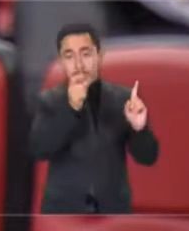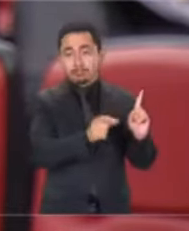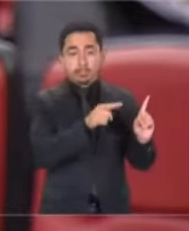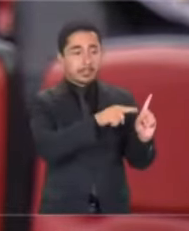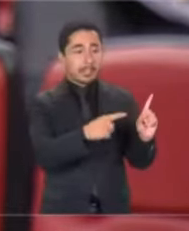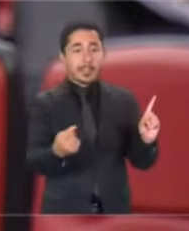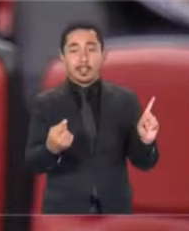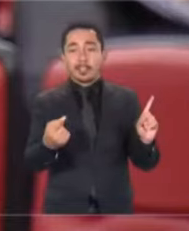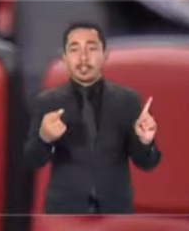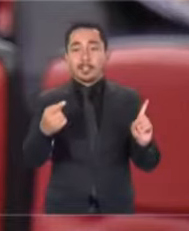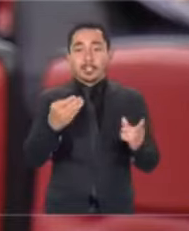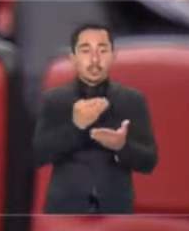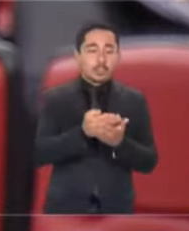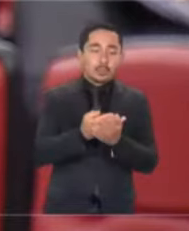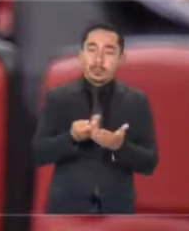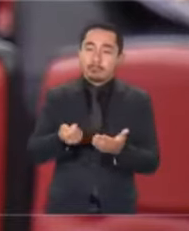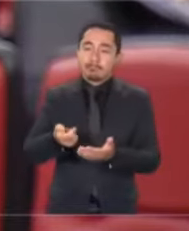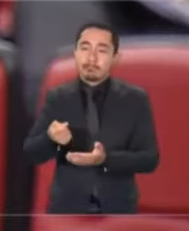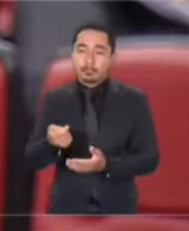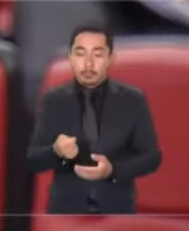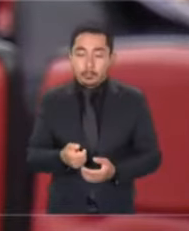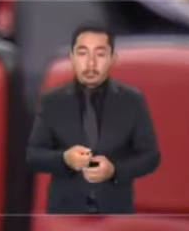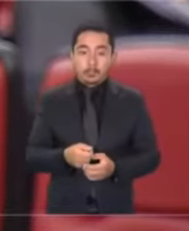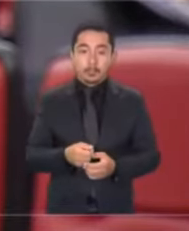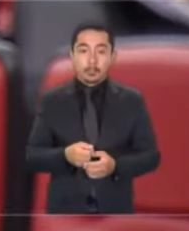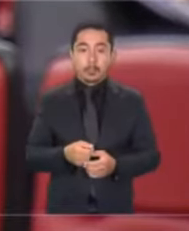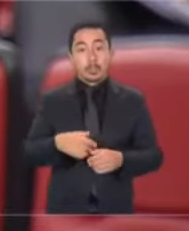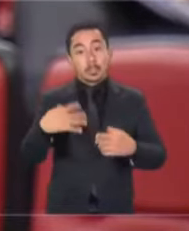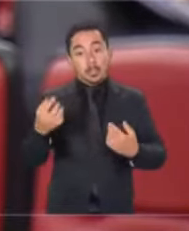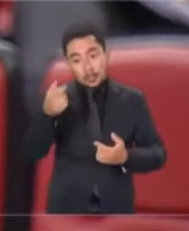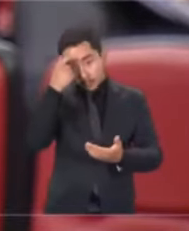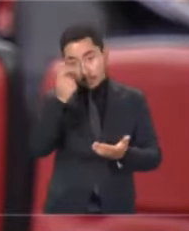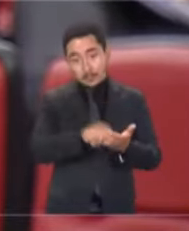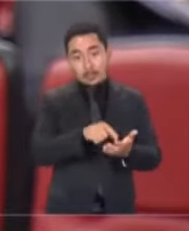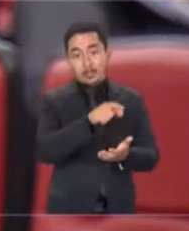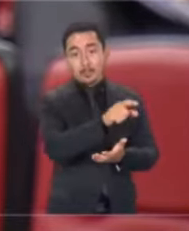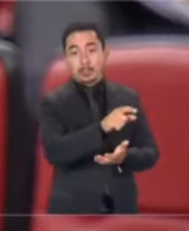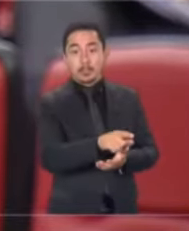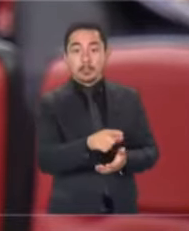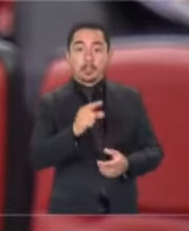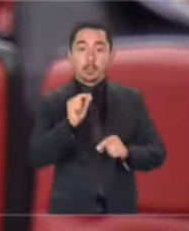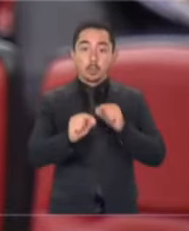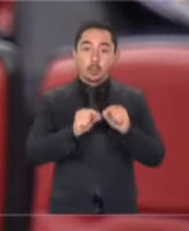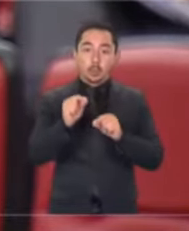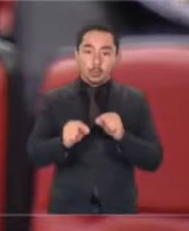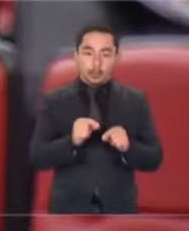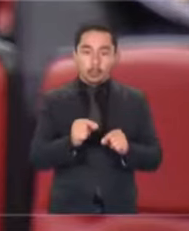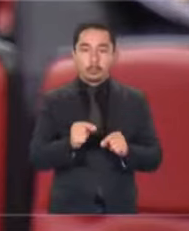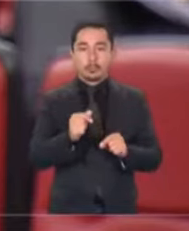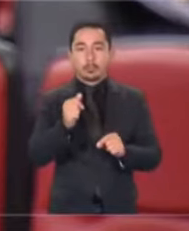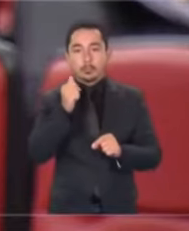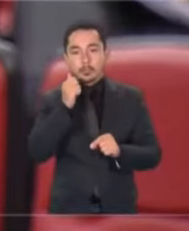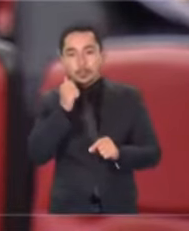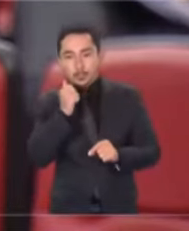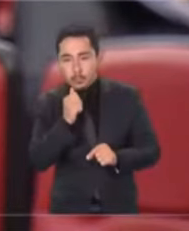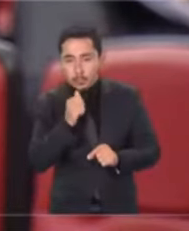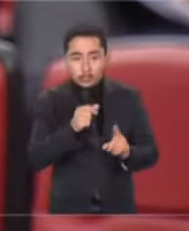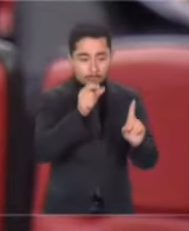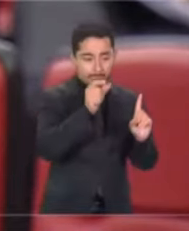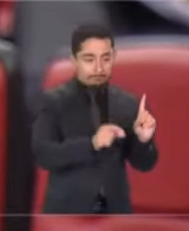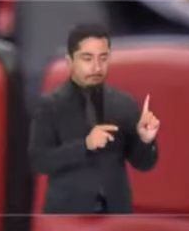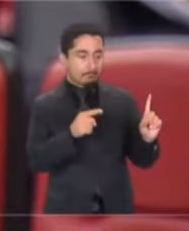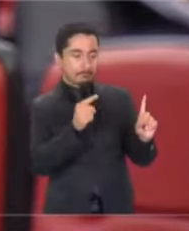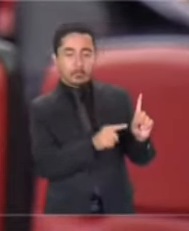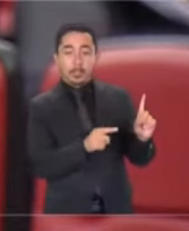de candidatos que se lançam em todos os pleitos. E a tese dos recorrentes é única e é singela. A senhora Josimara teve vontade